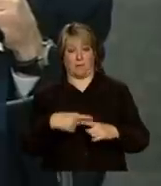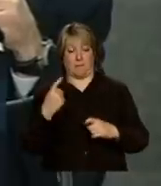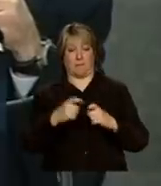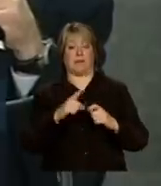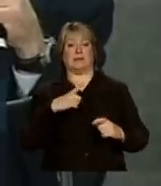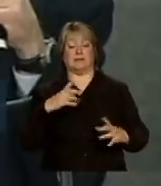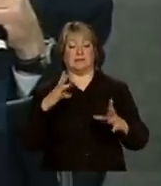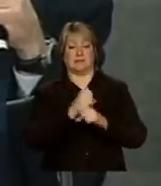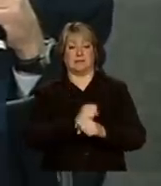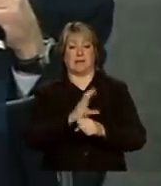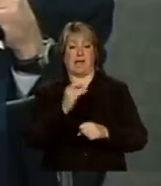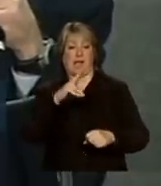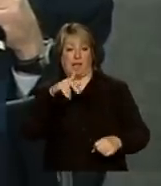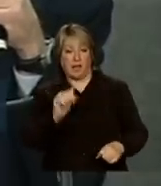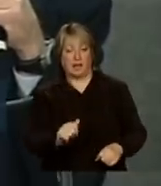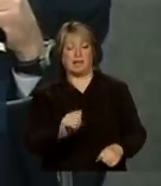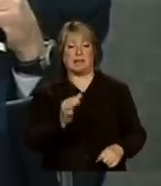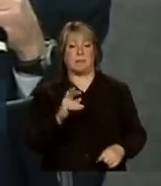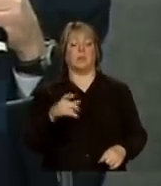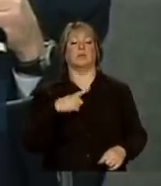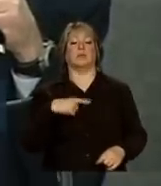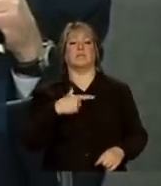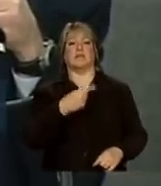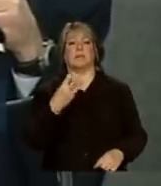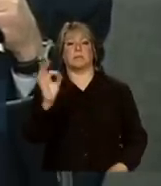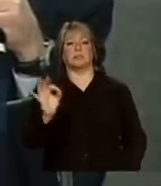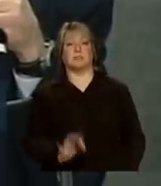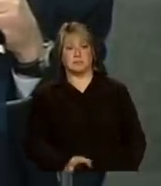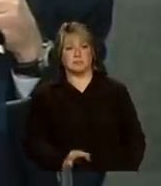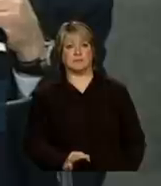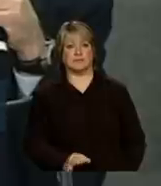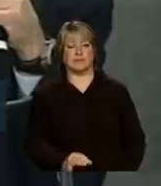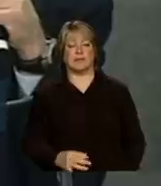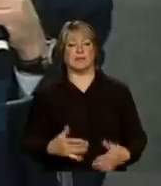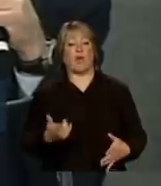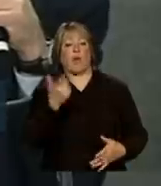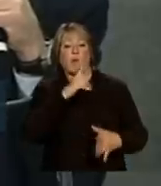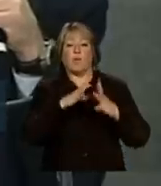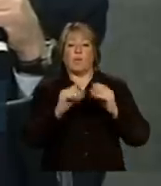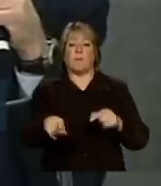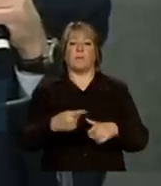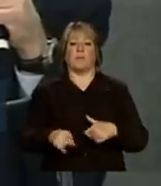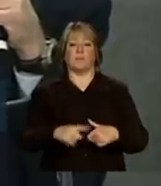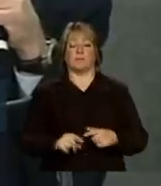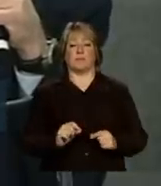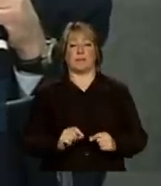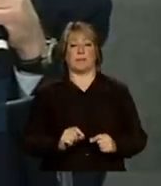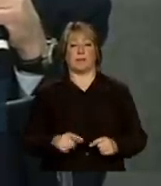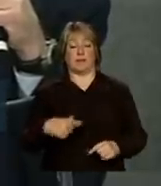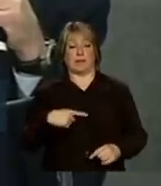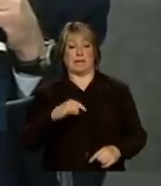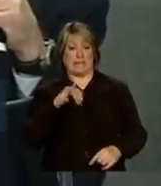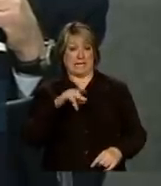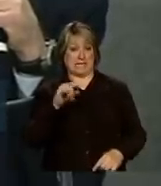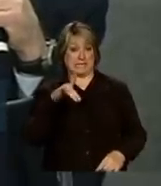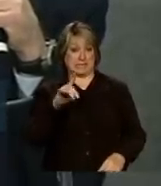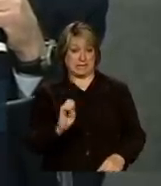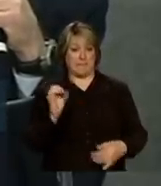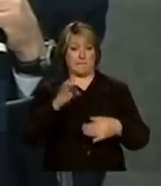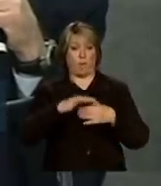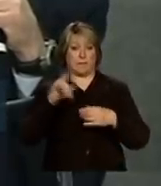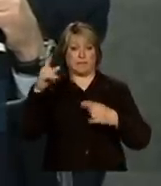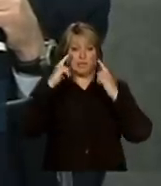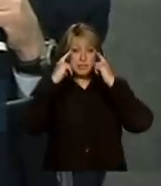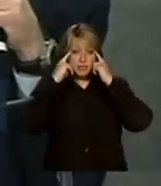23% e tá conseguindo equacionar seus problemas eh o índice de poupança da China é inatingível Tá